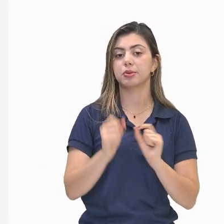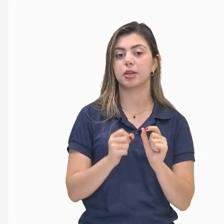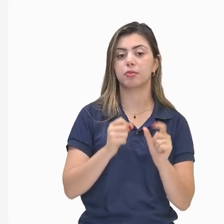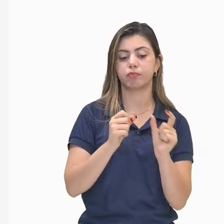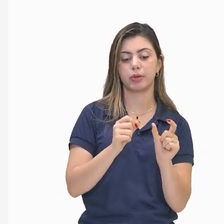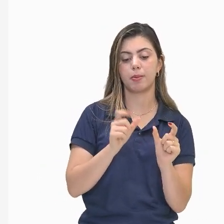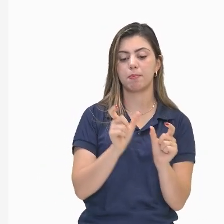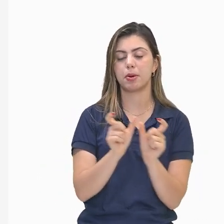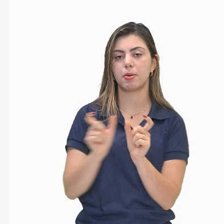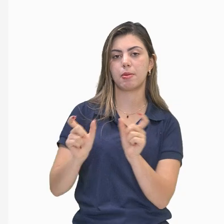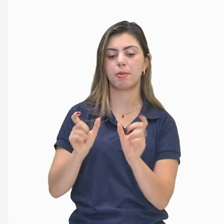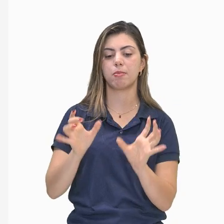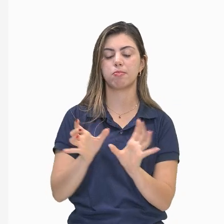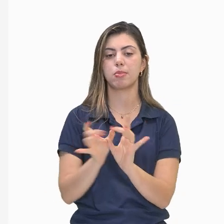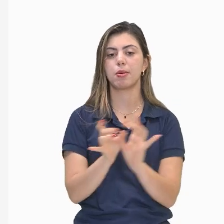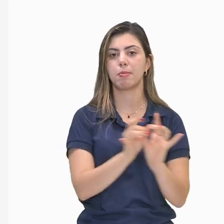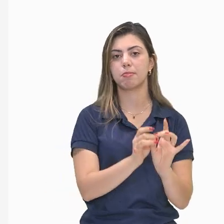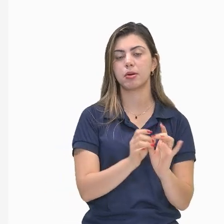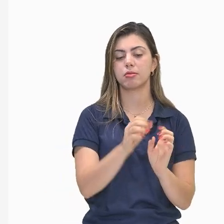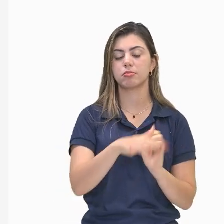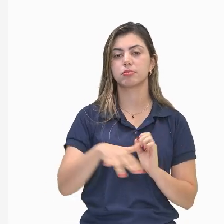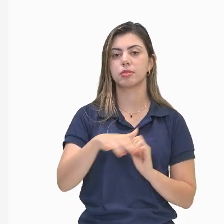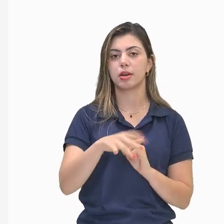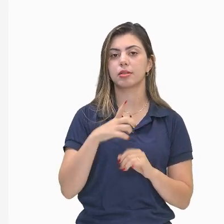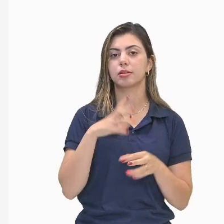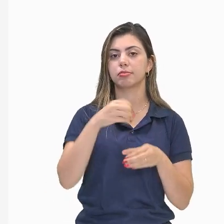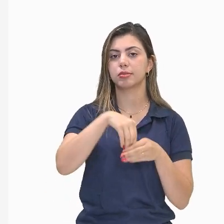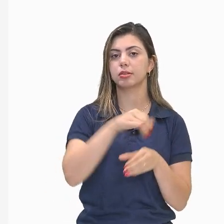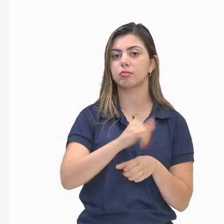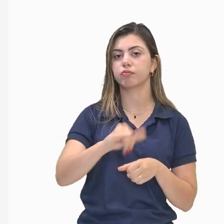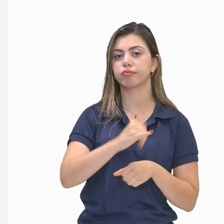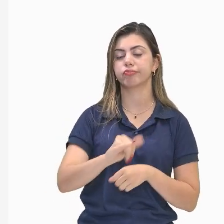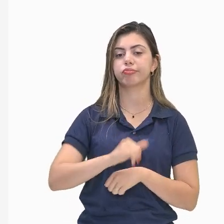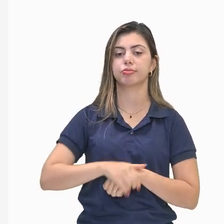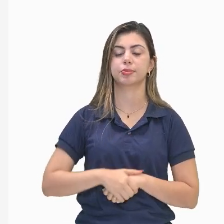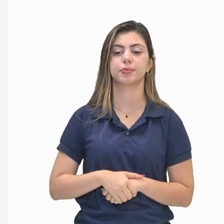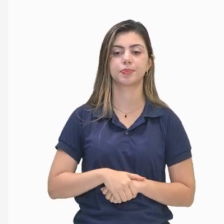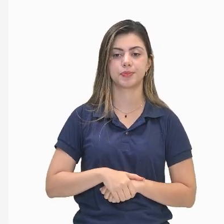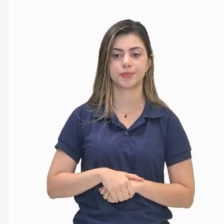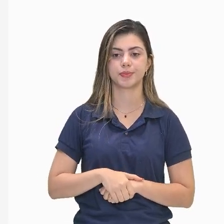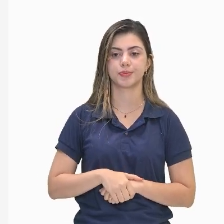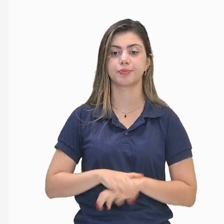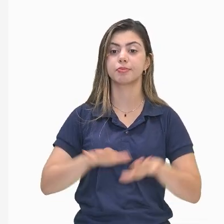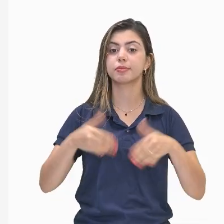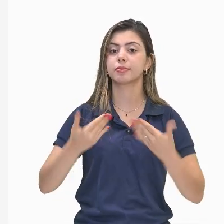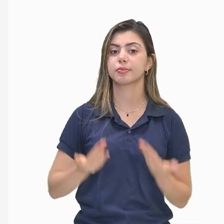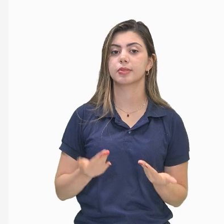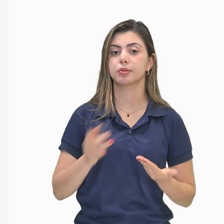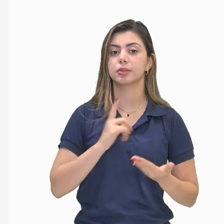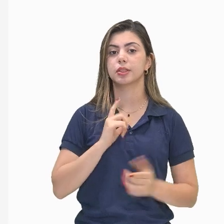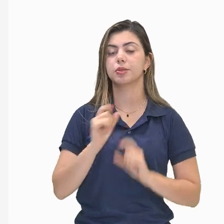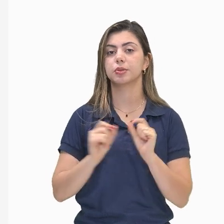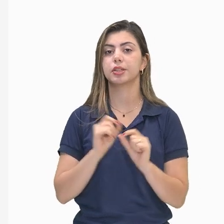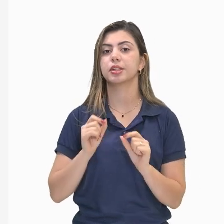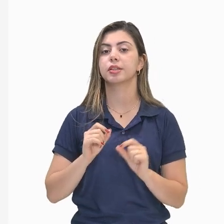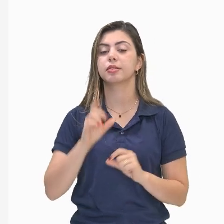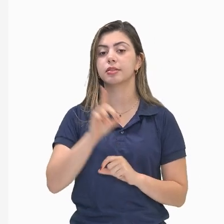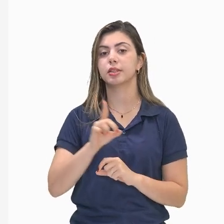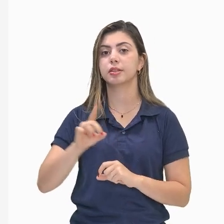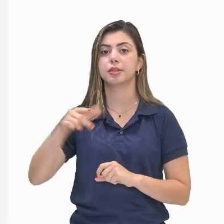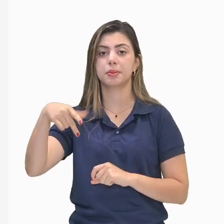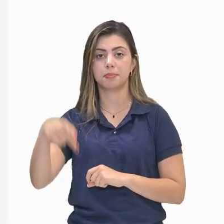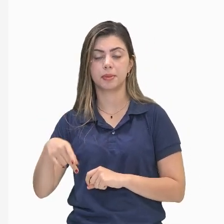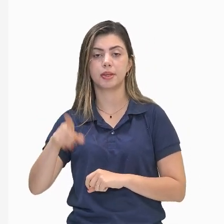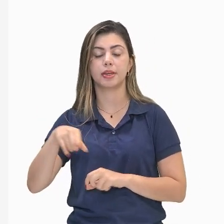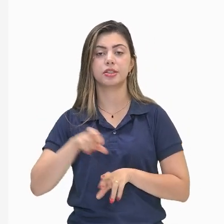série com relação à carga elétrica acumulada. Com relação à diferença de potencial elétrico, que nós chamamos